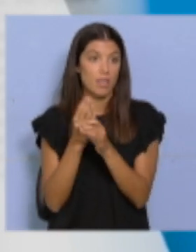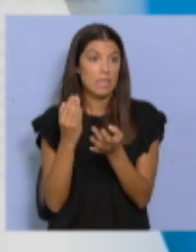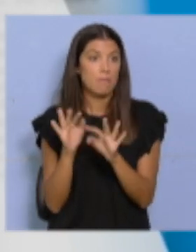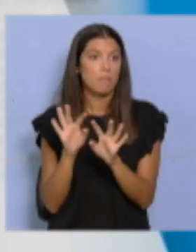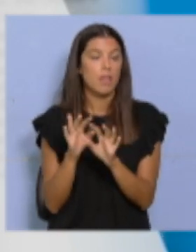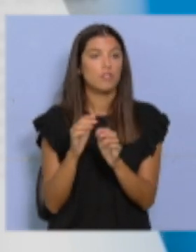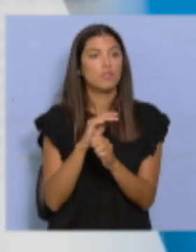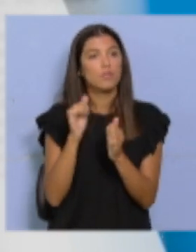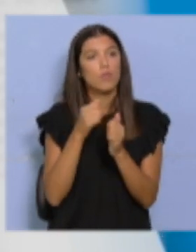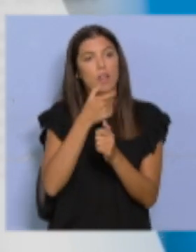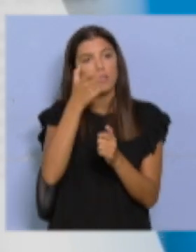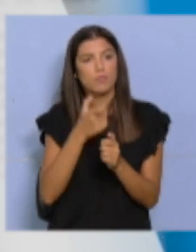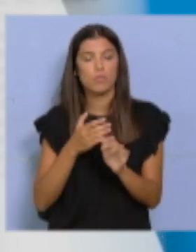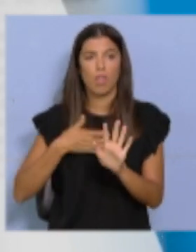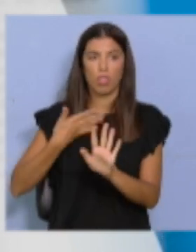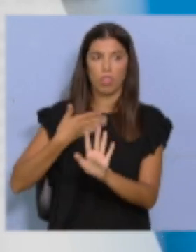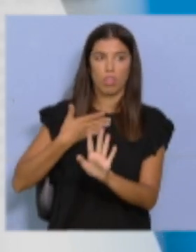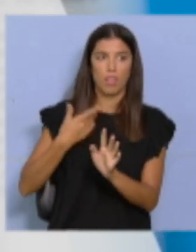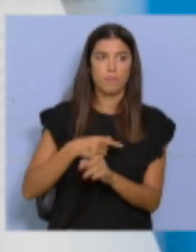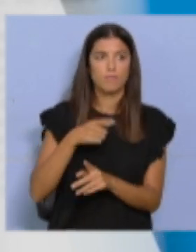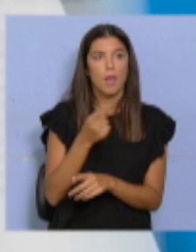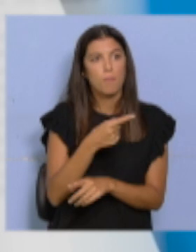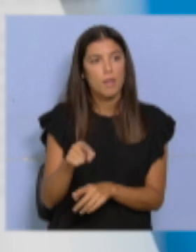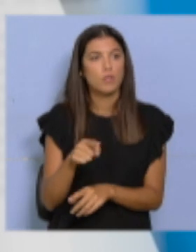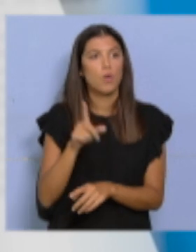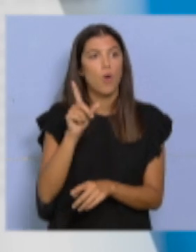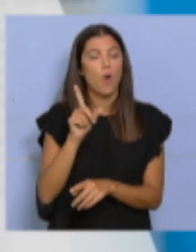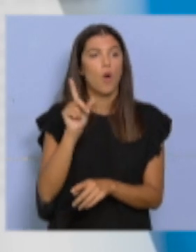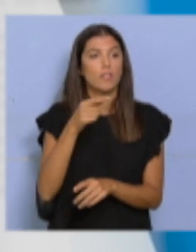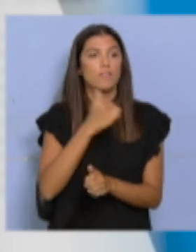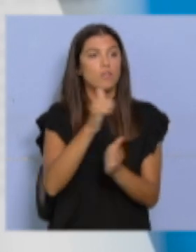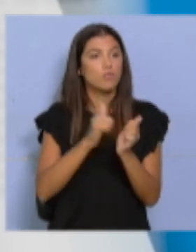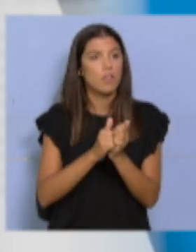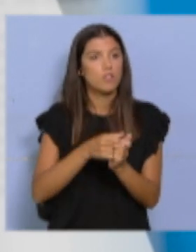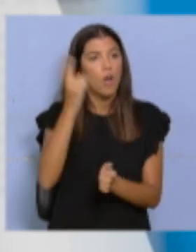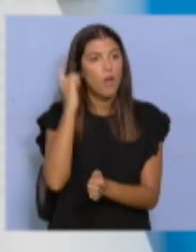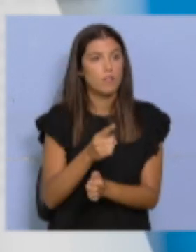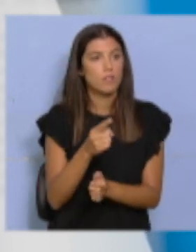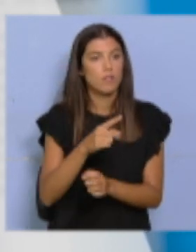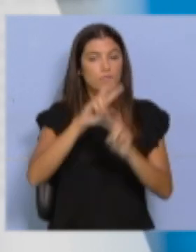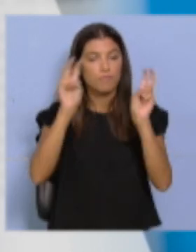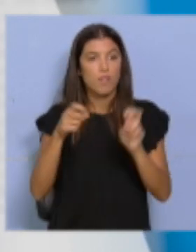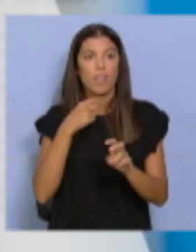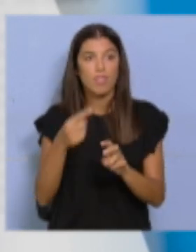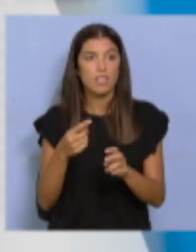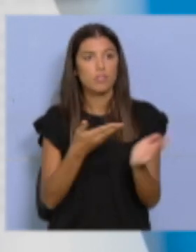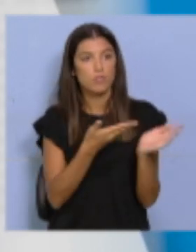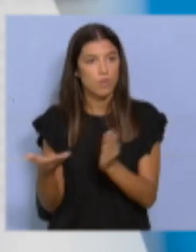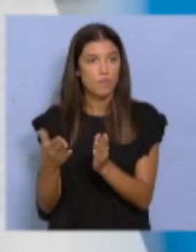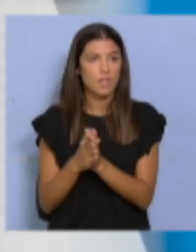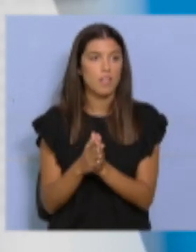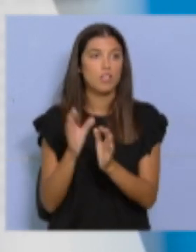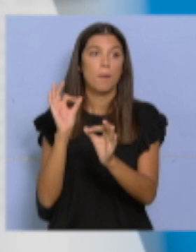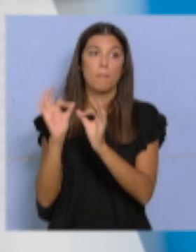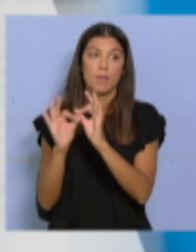não quiseram vir. Mandou ainda outros servos, ordenando-lhes: Dizei aos convidados: